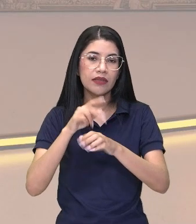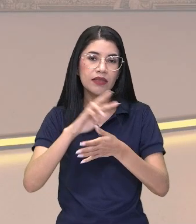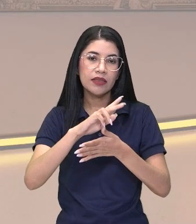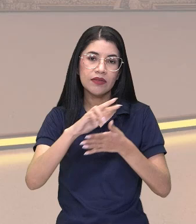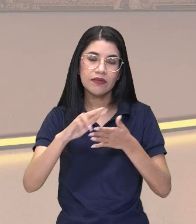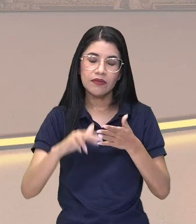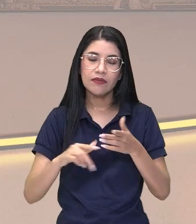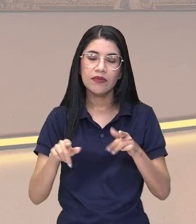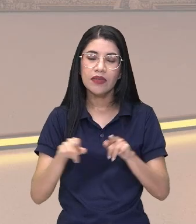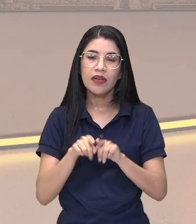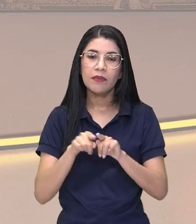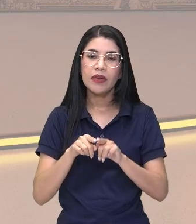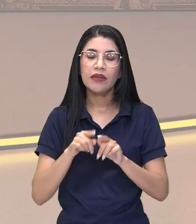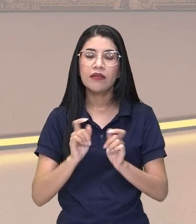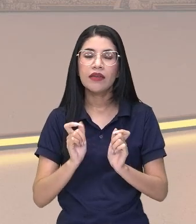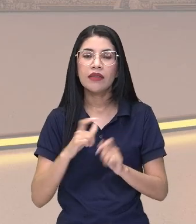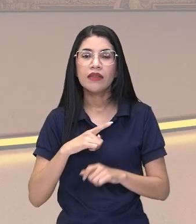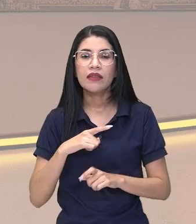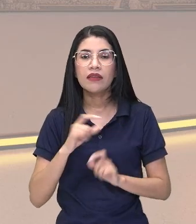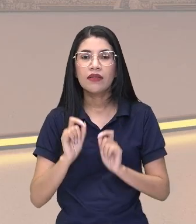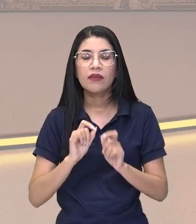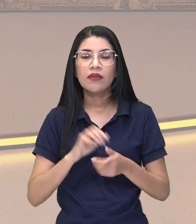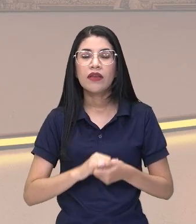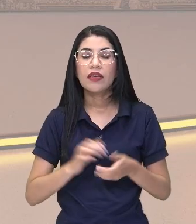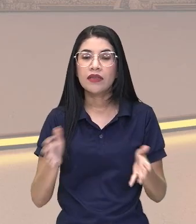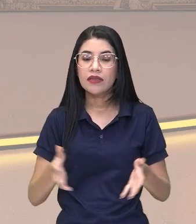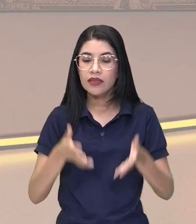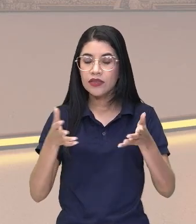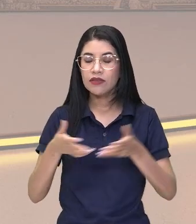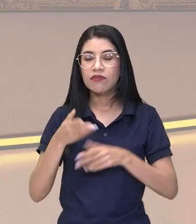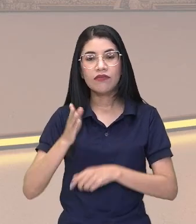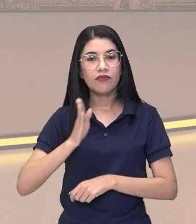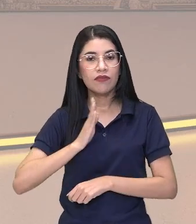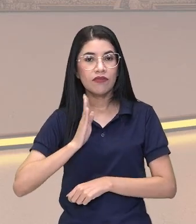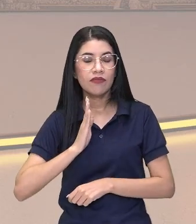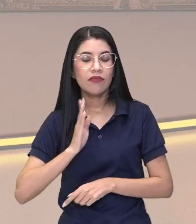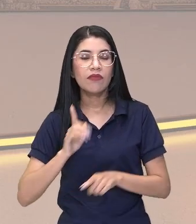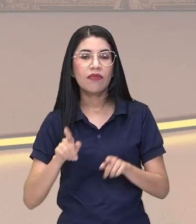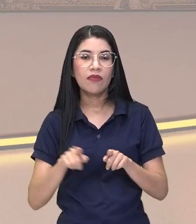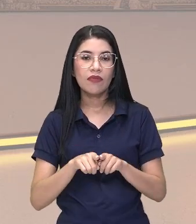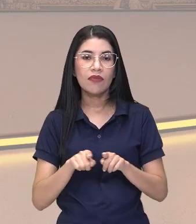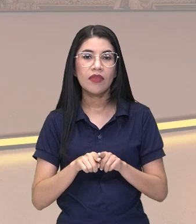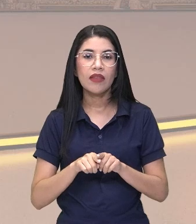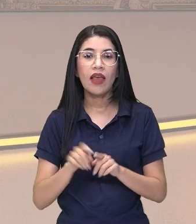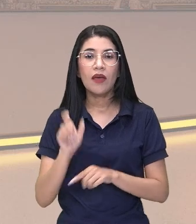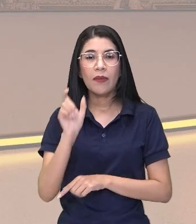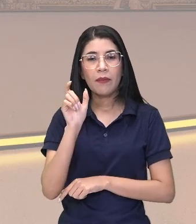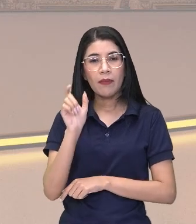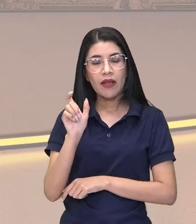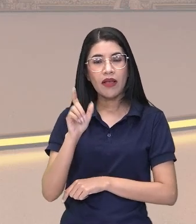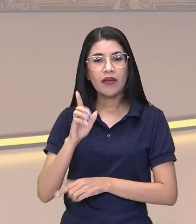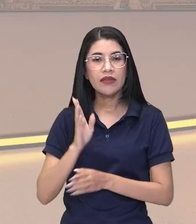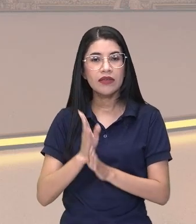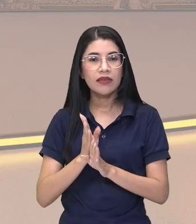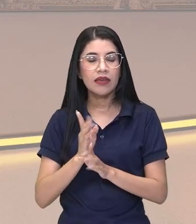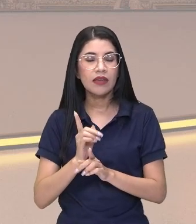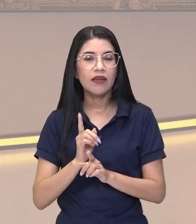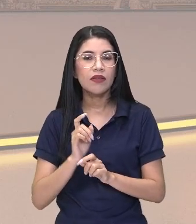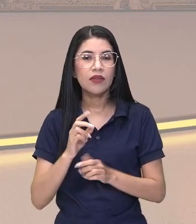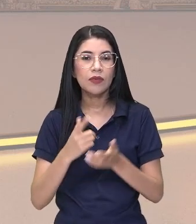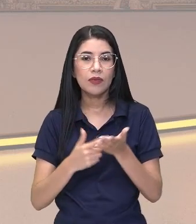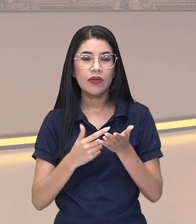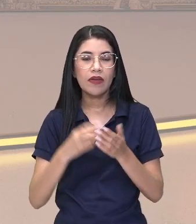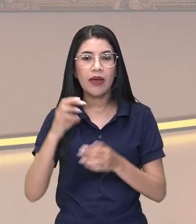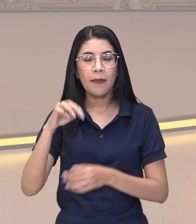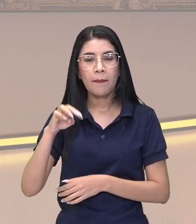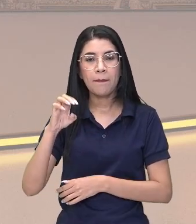aonde nós vamos ter exatamente esse incentivo da burguesia. E tem um nomezinho também que aparece nos livros, mecenas.